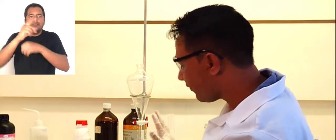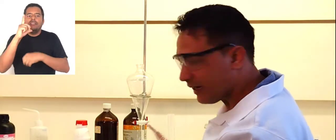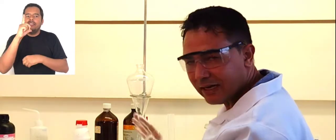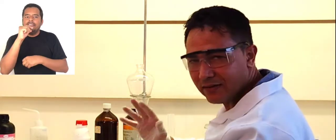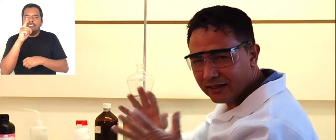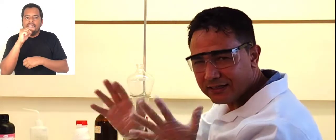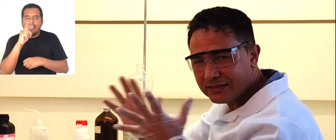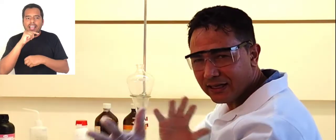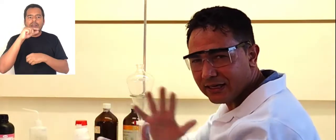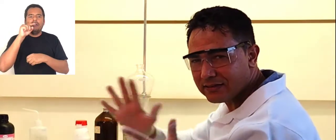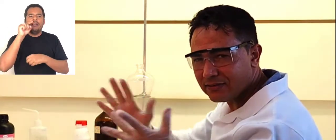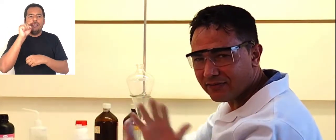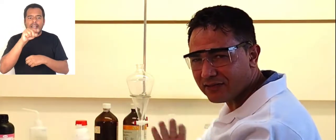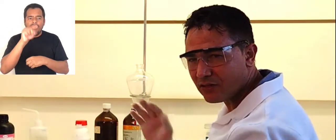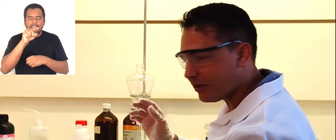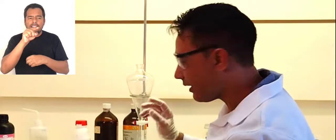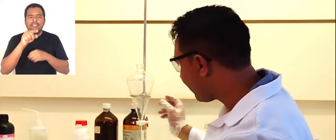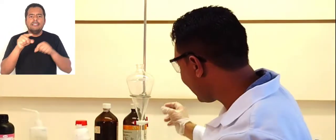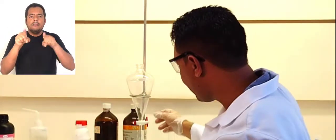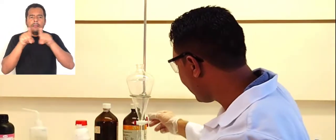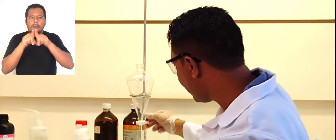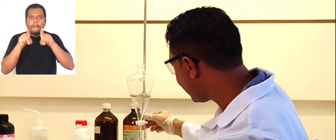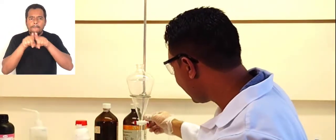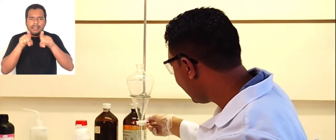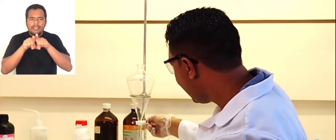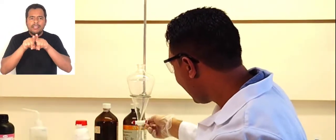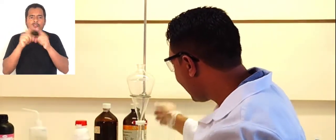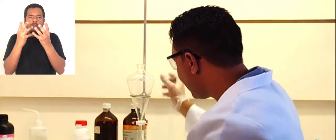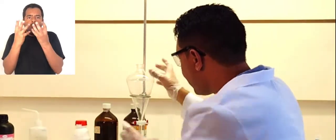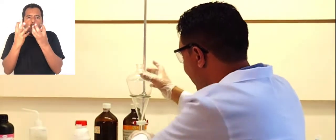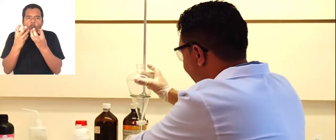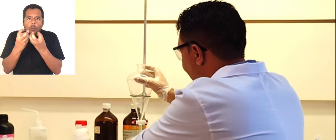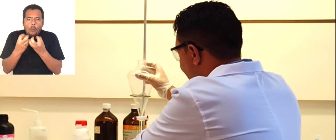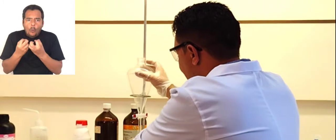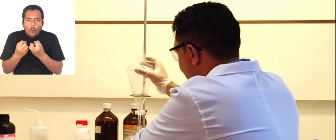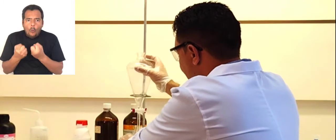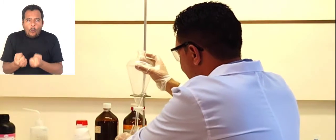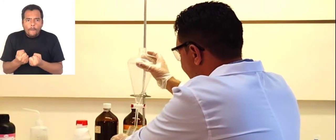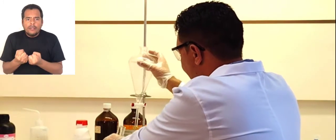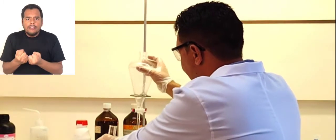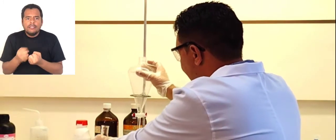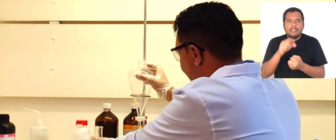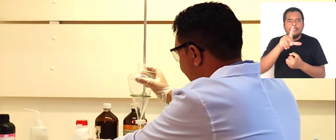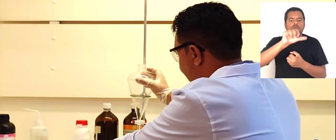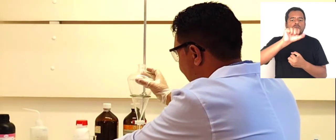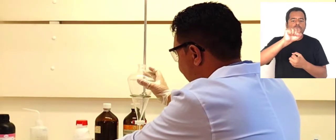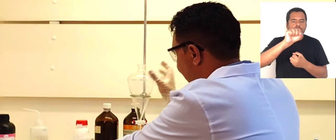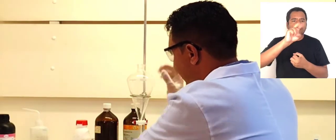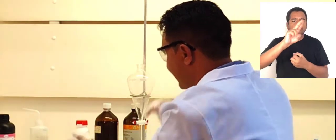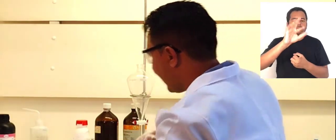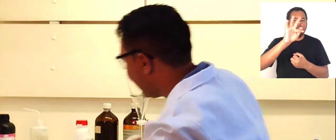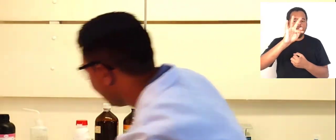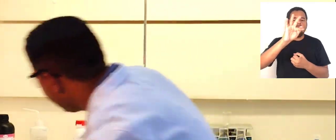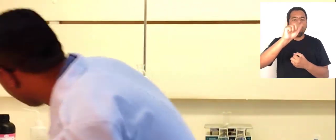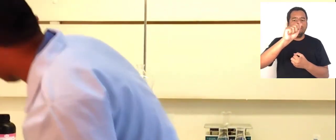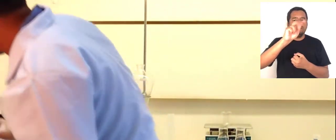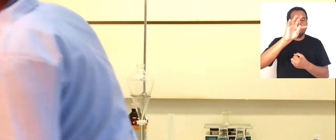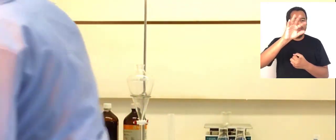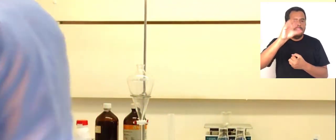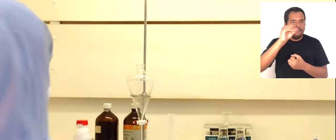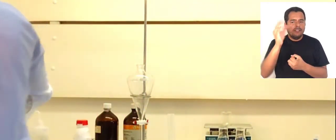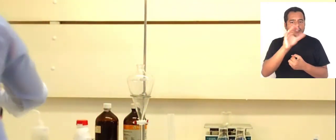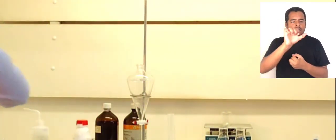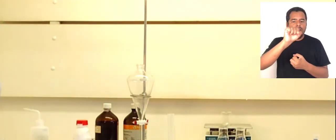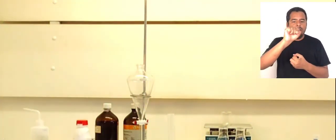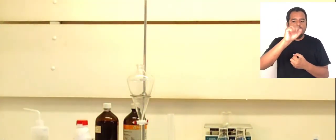que tenham ficado aqui dessa interação da fase orgânica com a aquosa, aí é justamente, eu vou estar secando, né,